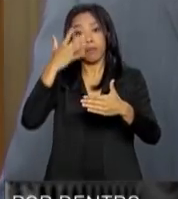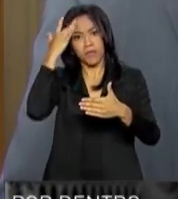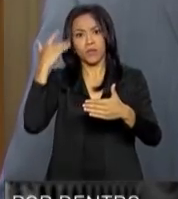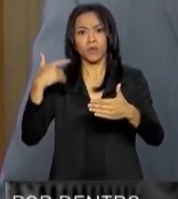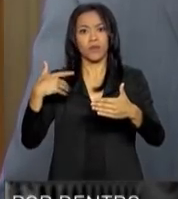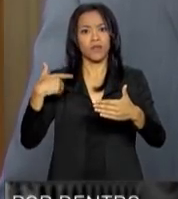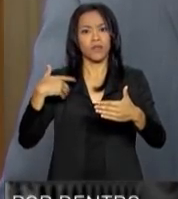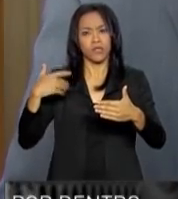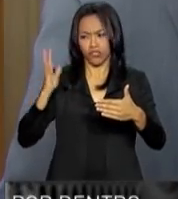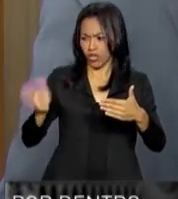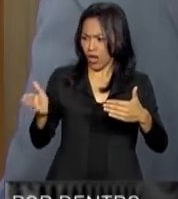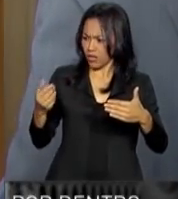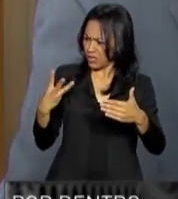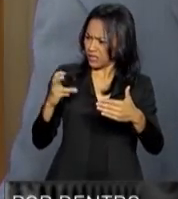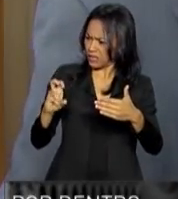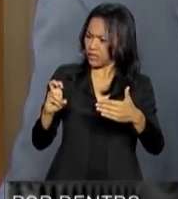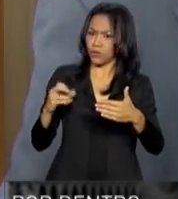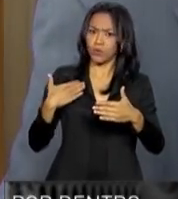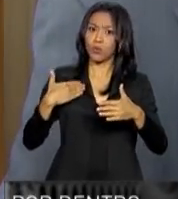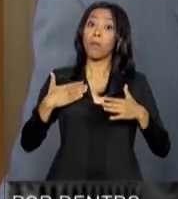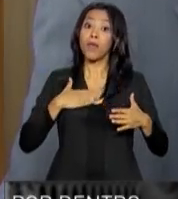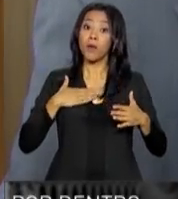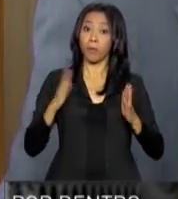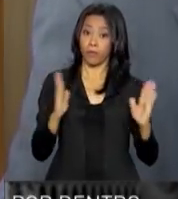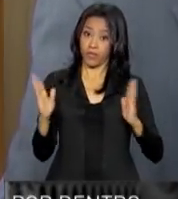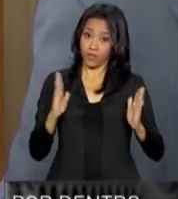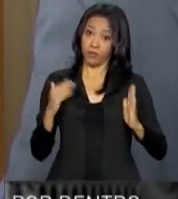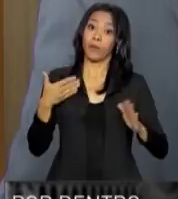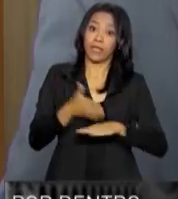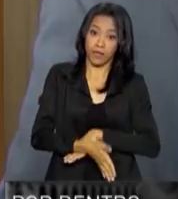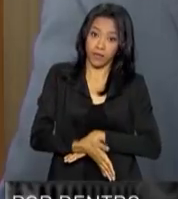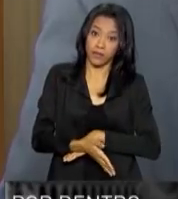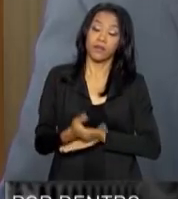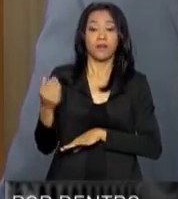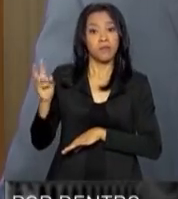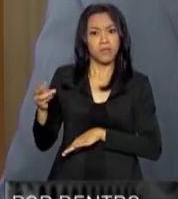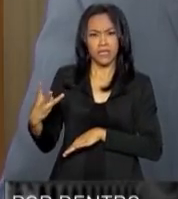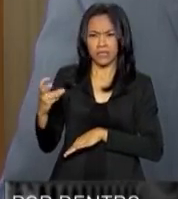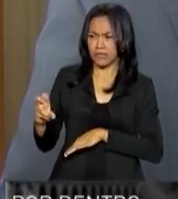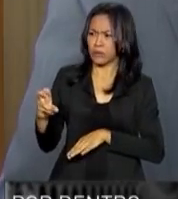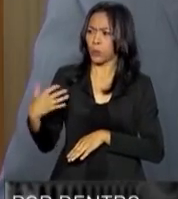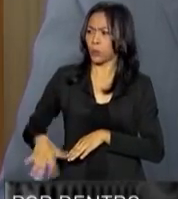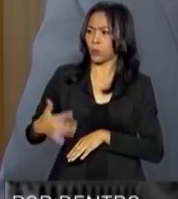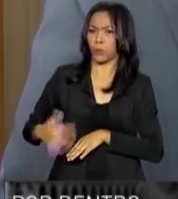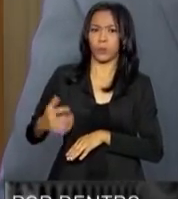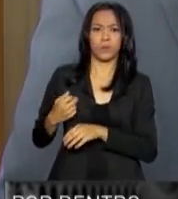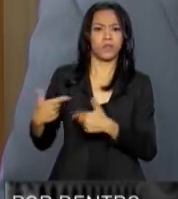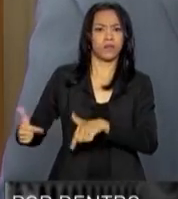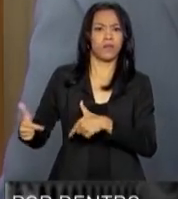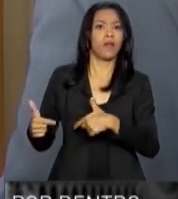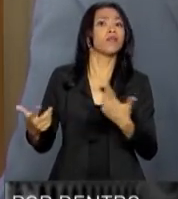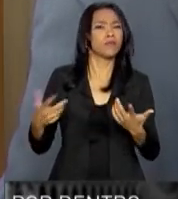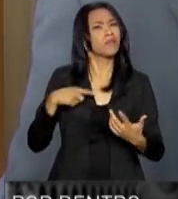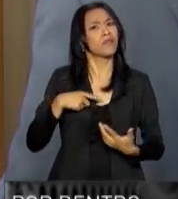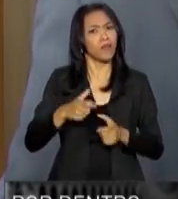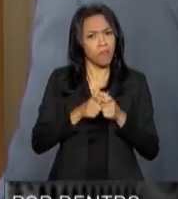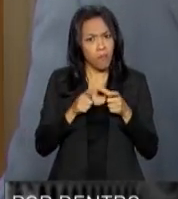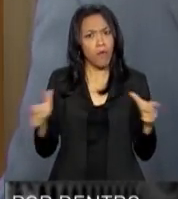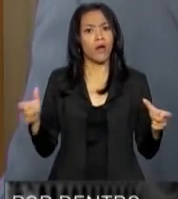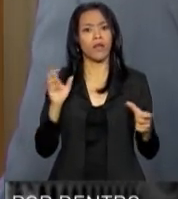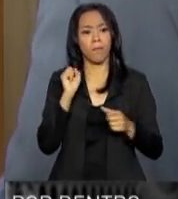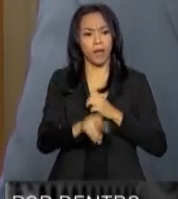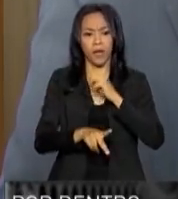35 anos de serviço então nós temos uma quantidade de seguidores muito o aposentando aposentar no